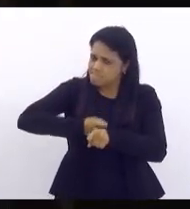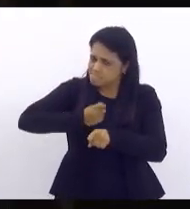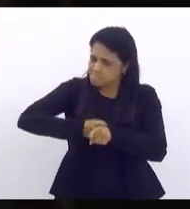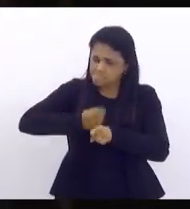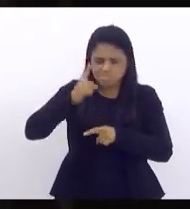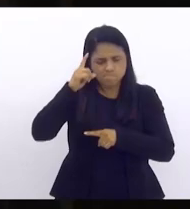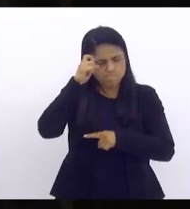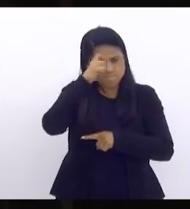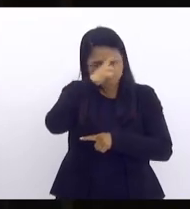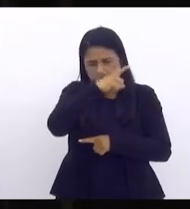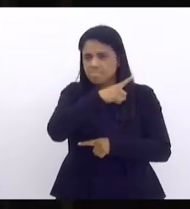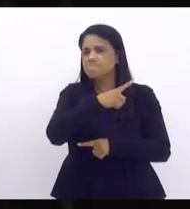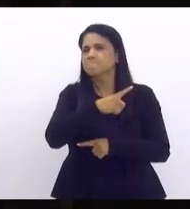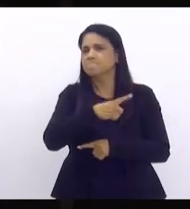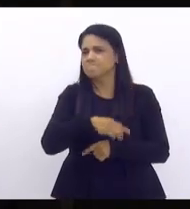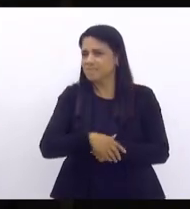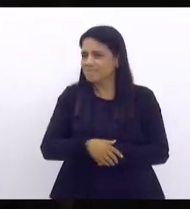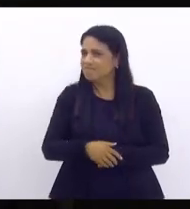coração duro,